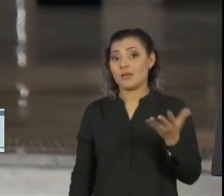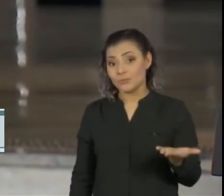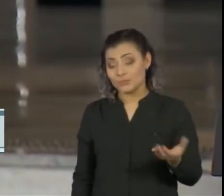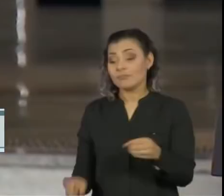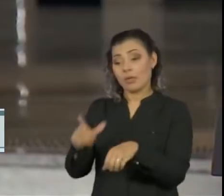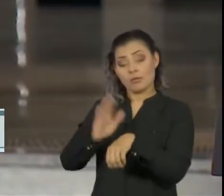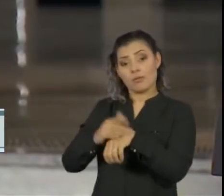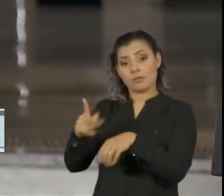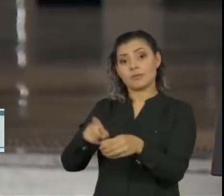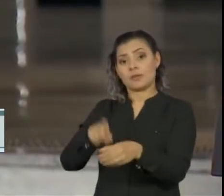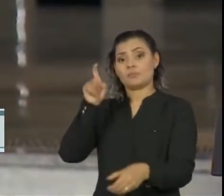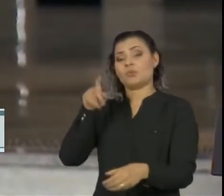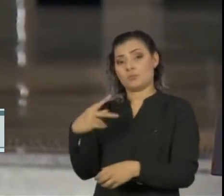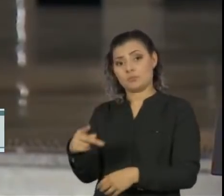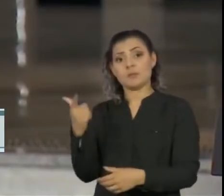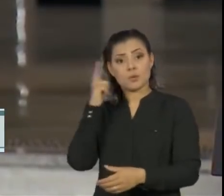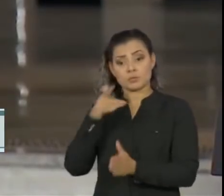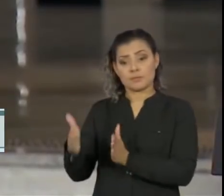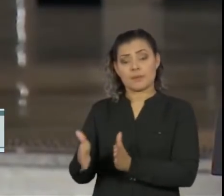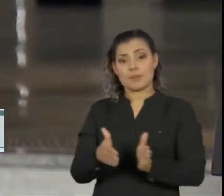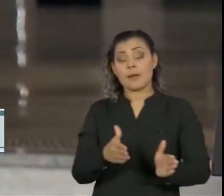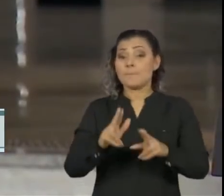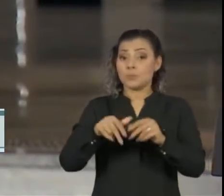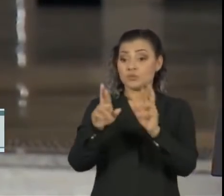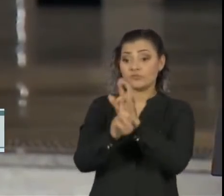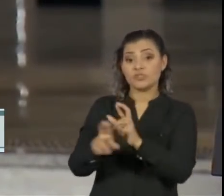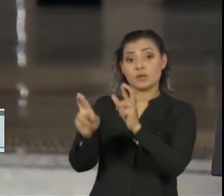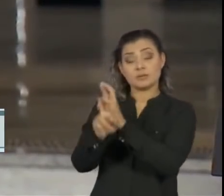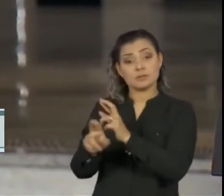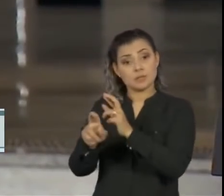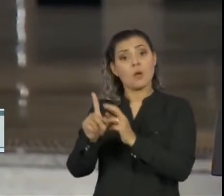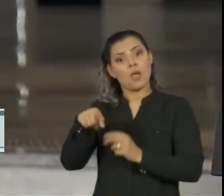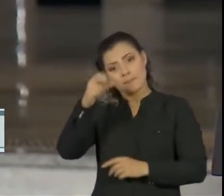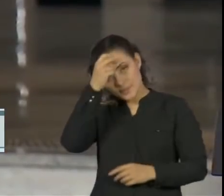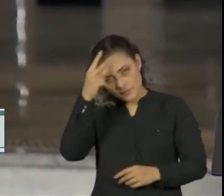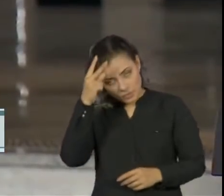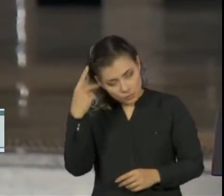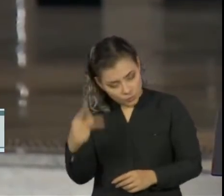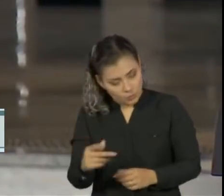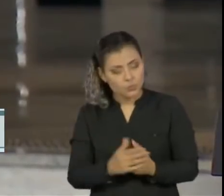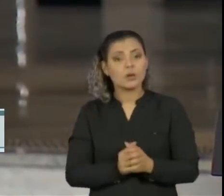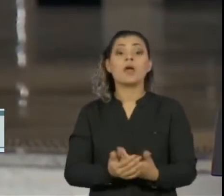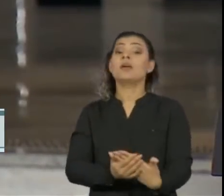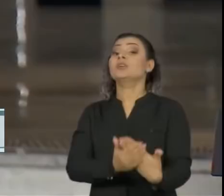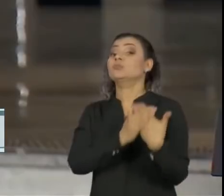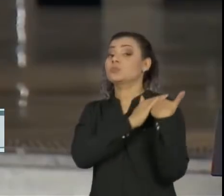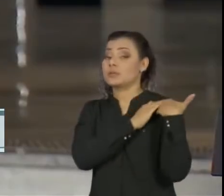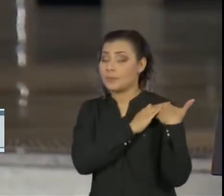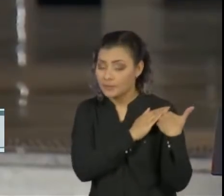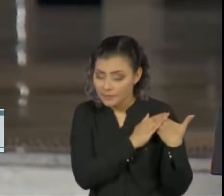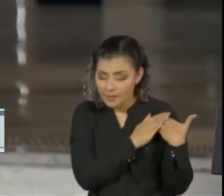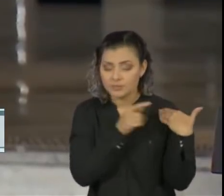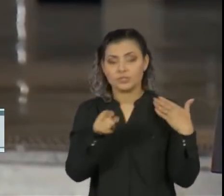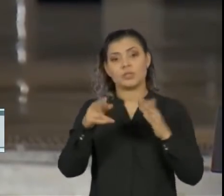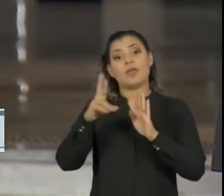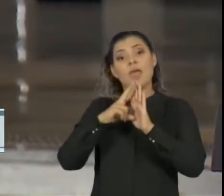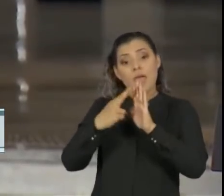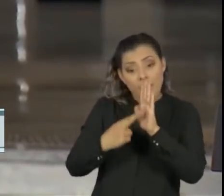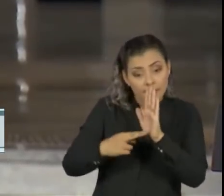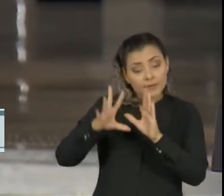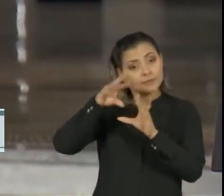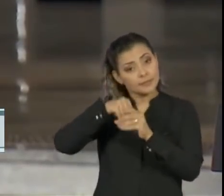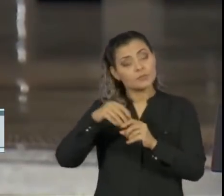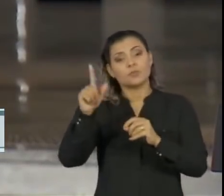autonomia que ela tem para gerir esse processo. Portanto, a fiscalização é municipal, a responsabilidade de se fazer dentro desse território